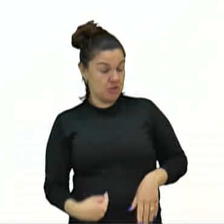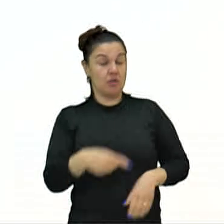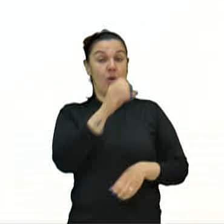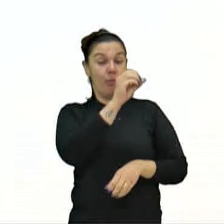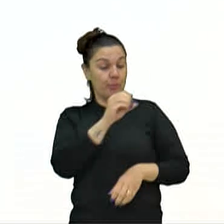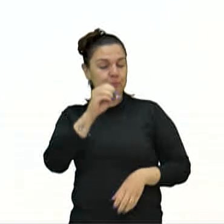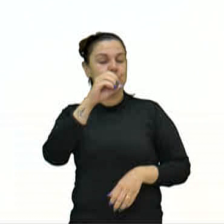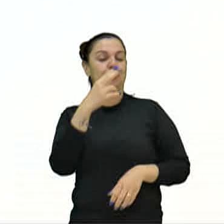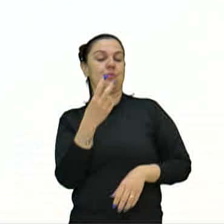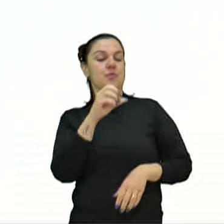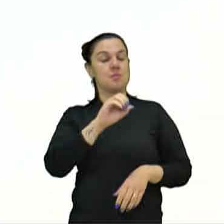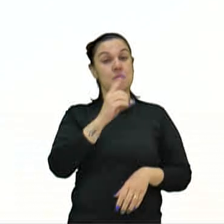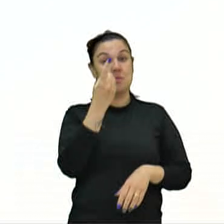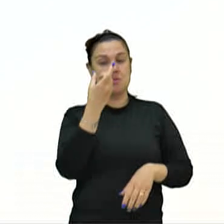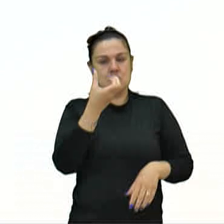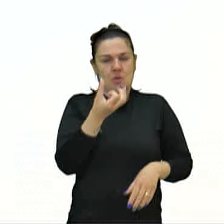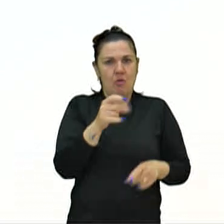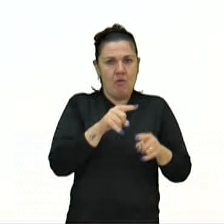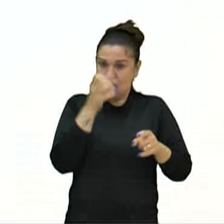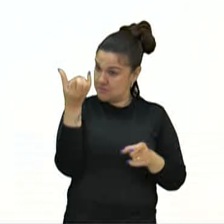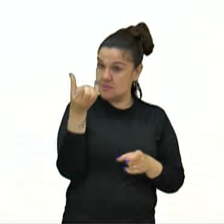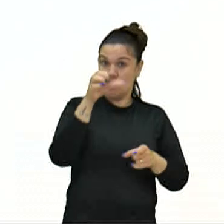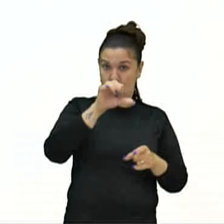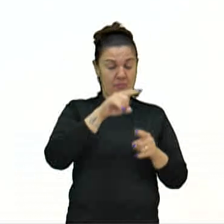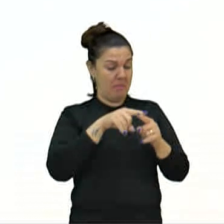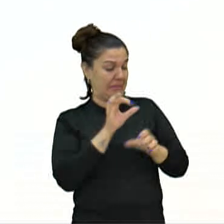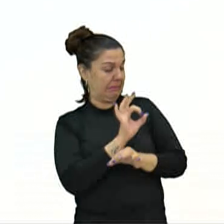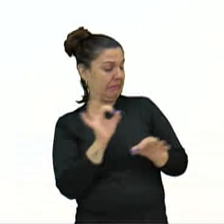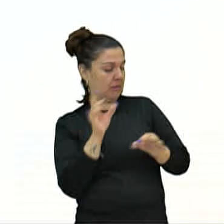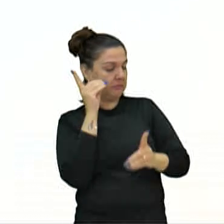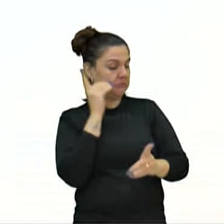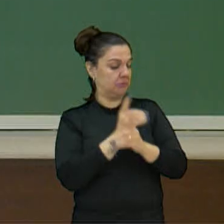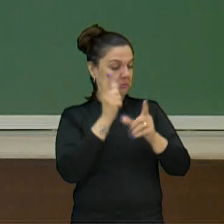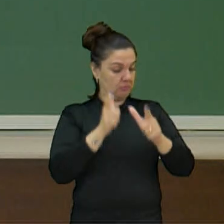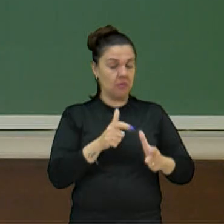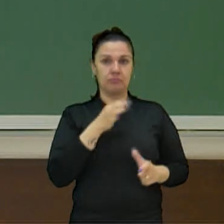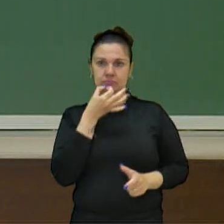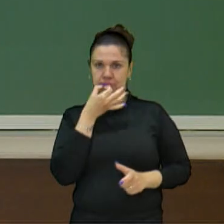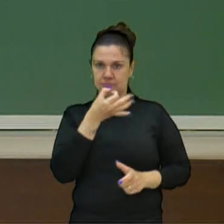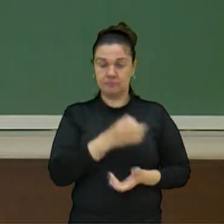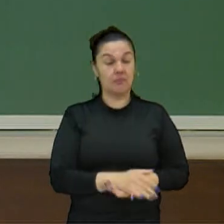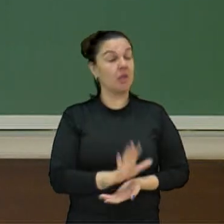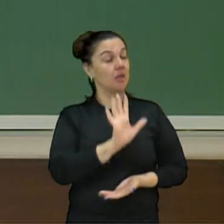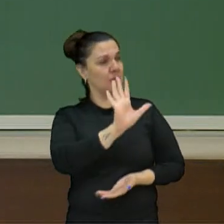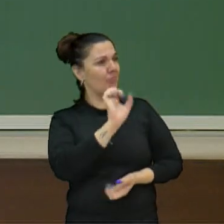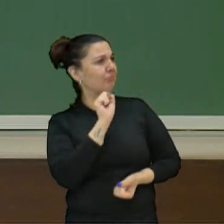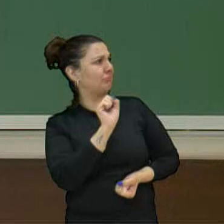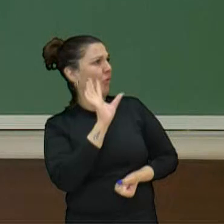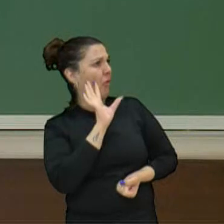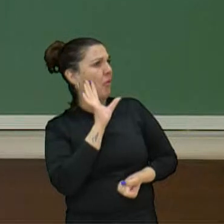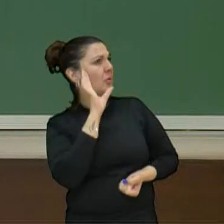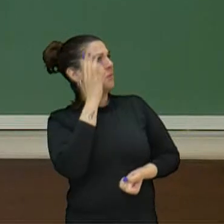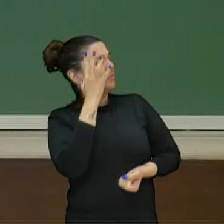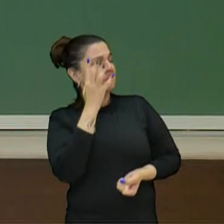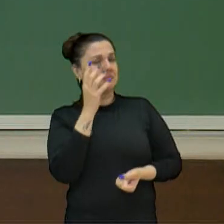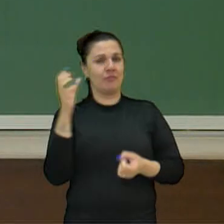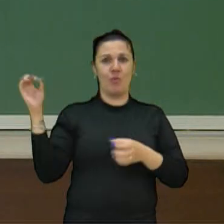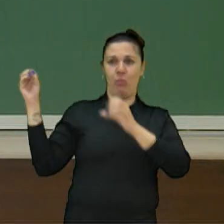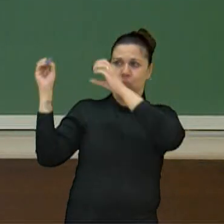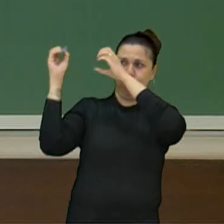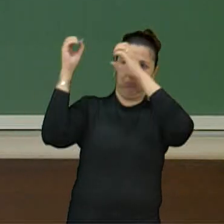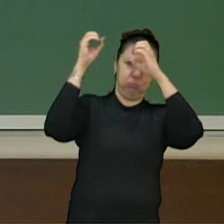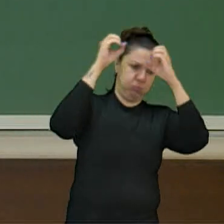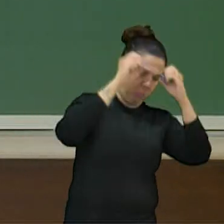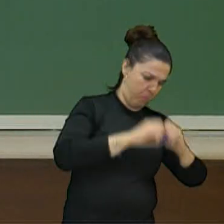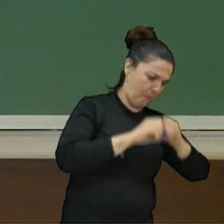2019. Porém, nenhum traço do objeto foi encontrado no local sugerido. Então veja, ele está dizendo que provavelmente o vírus veio com um meteorito